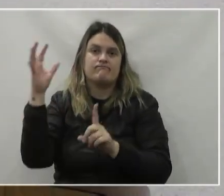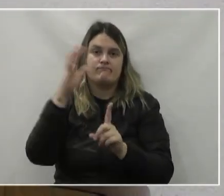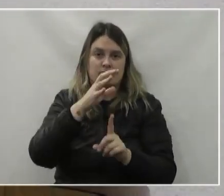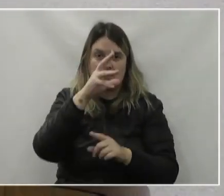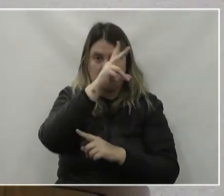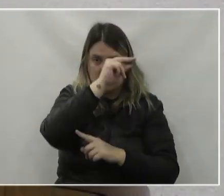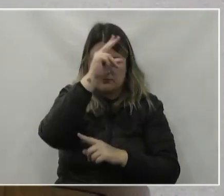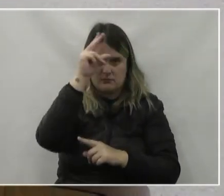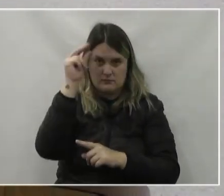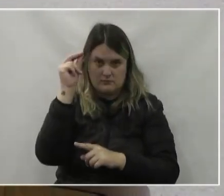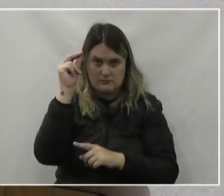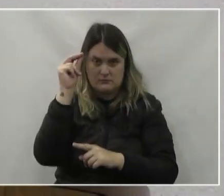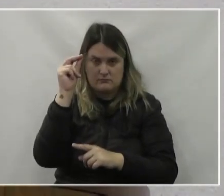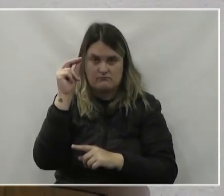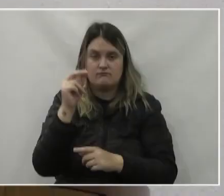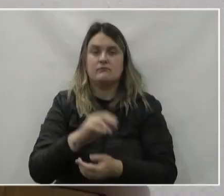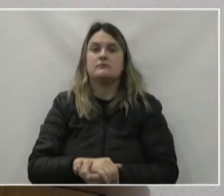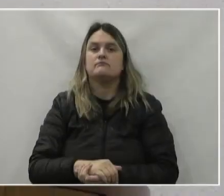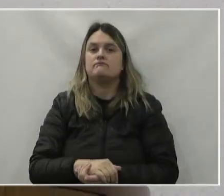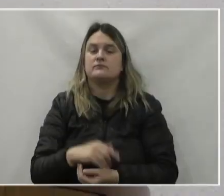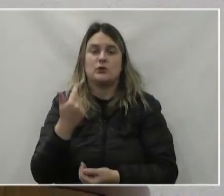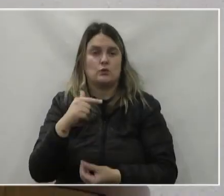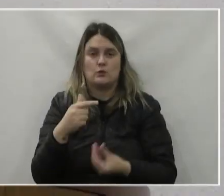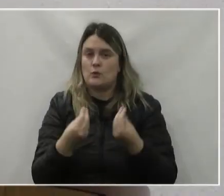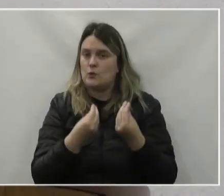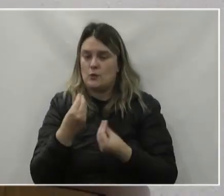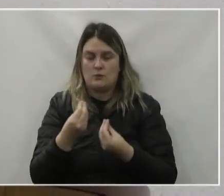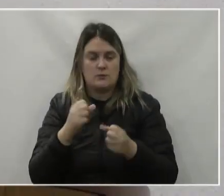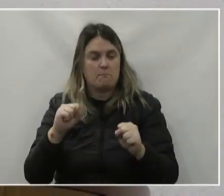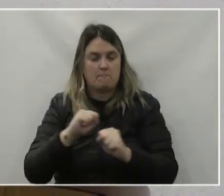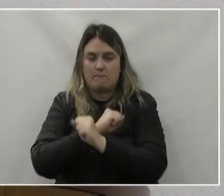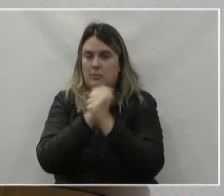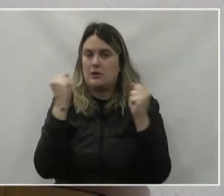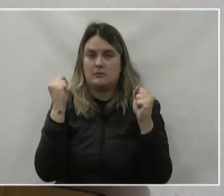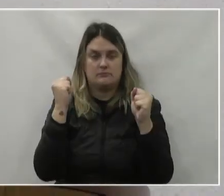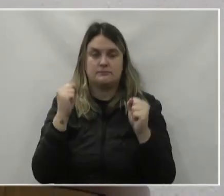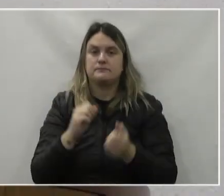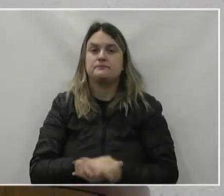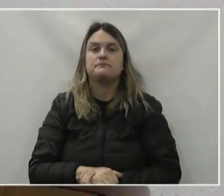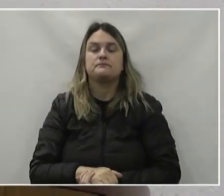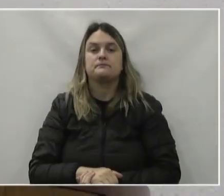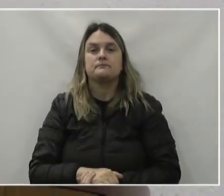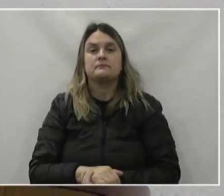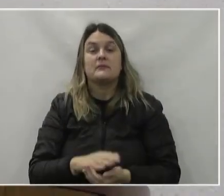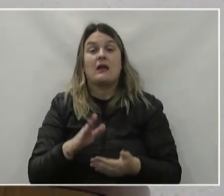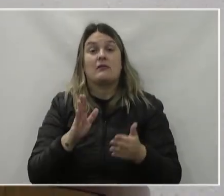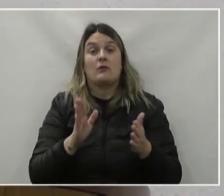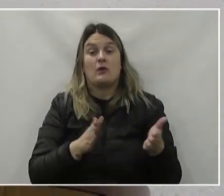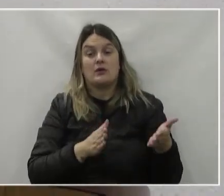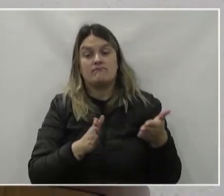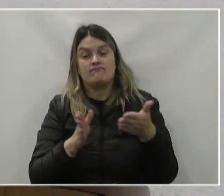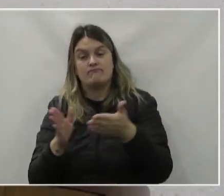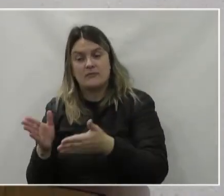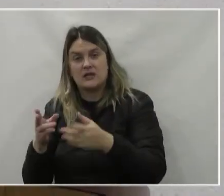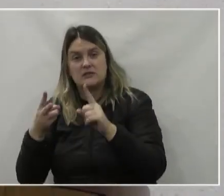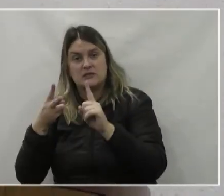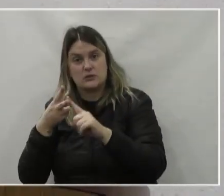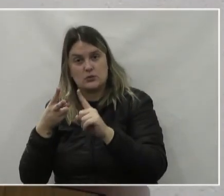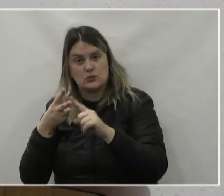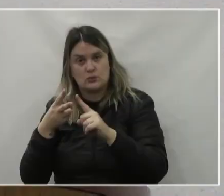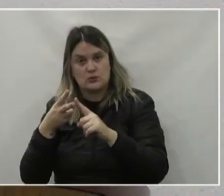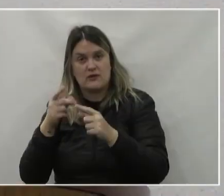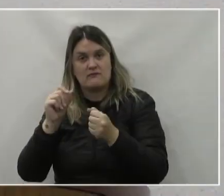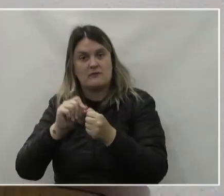o município. Inviabilidade total, né? Então, se caminhou para um sentido de trabalhar um termo